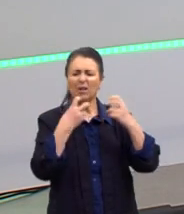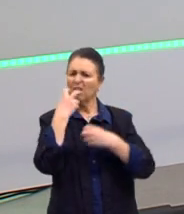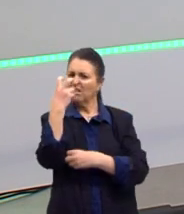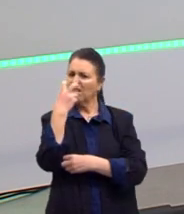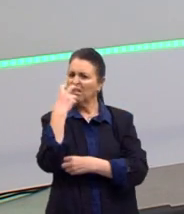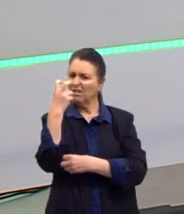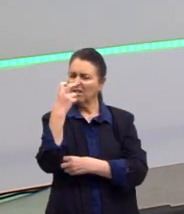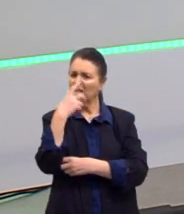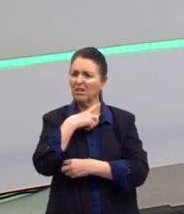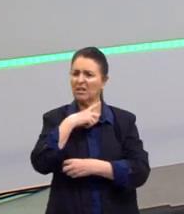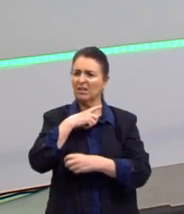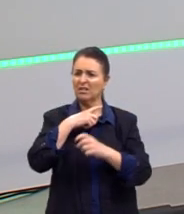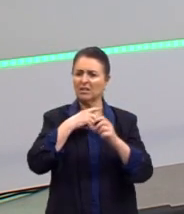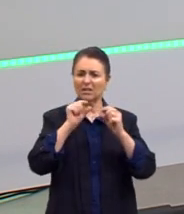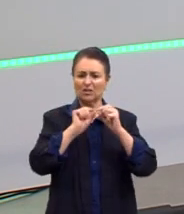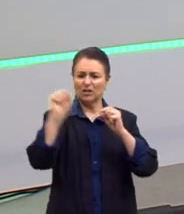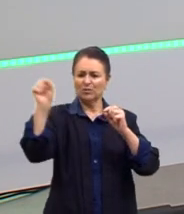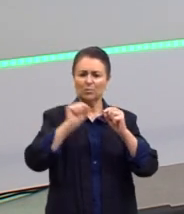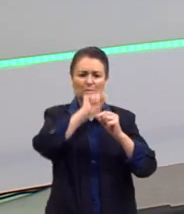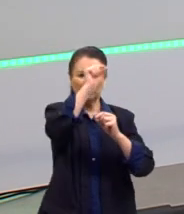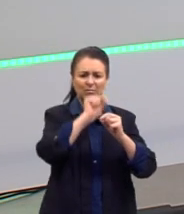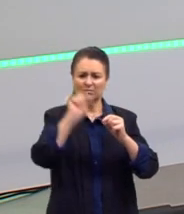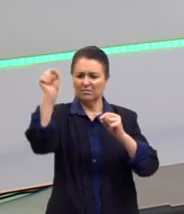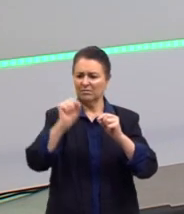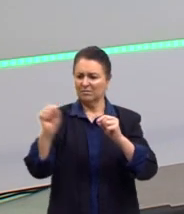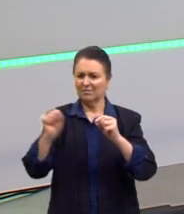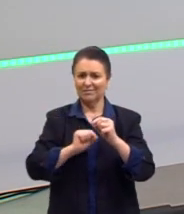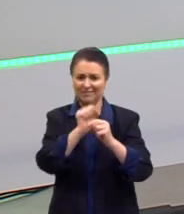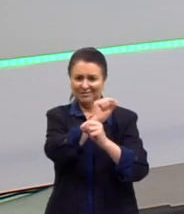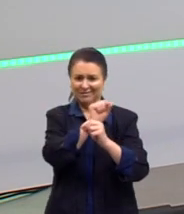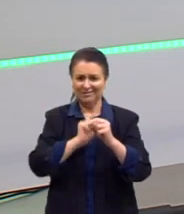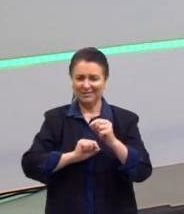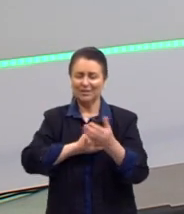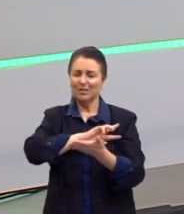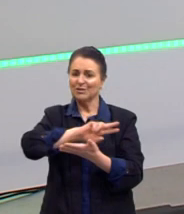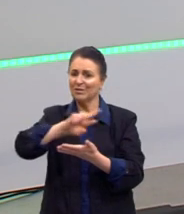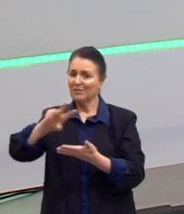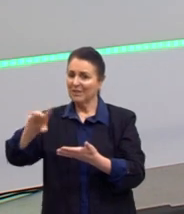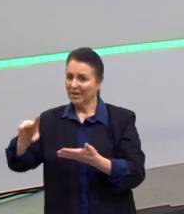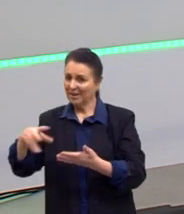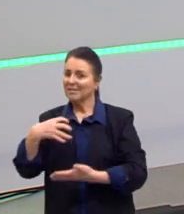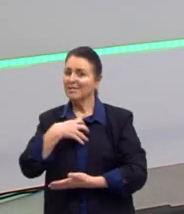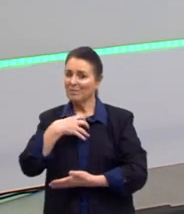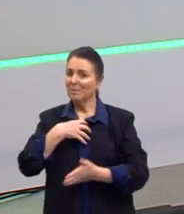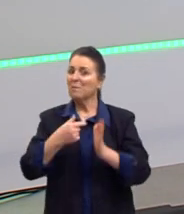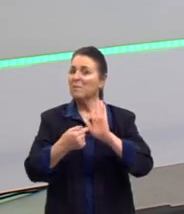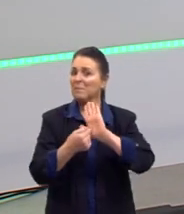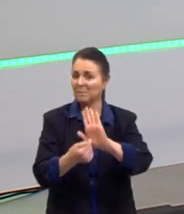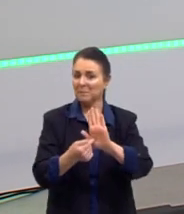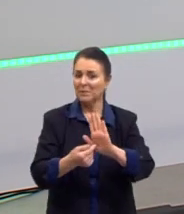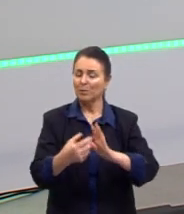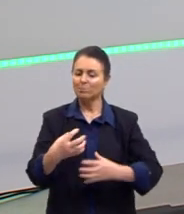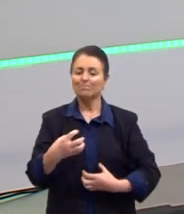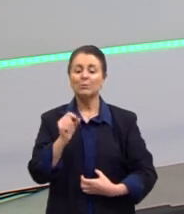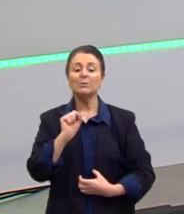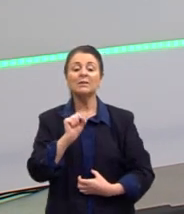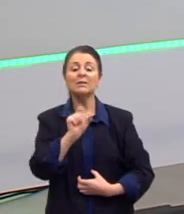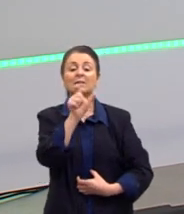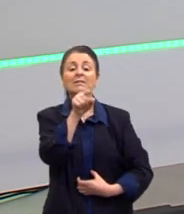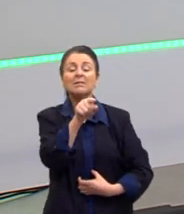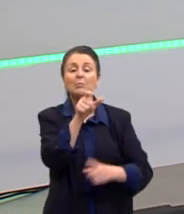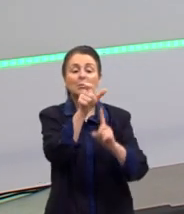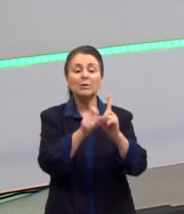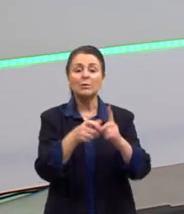que aquele cheio de pontas né então ali as diversas formas para trazer para gente as diversas sensações